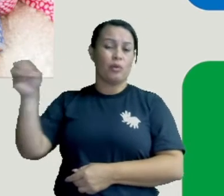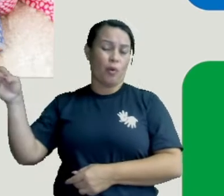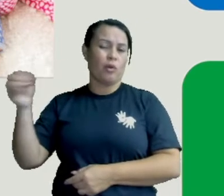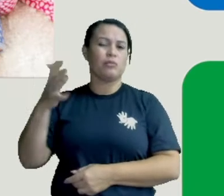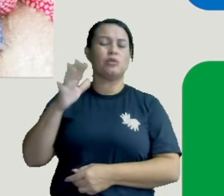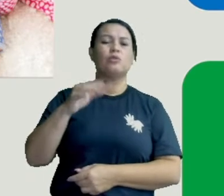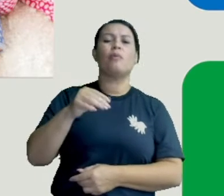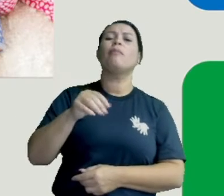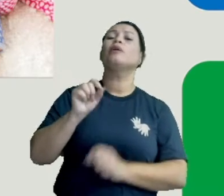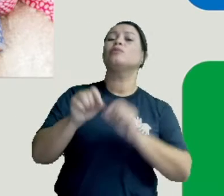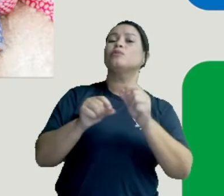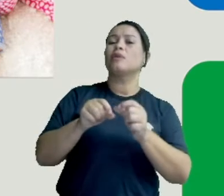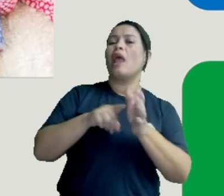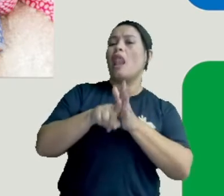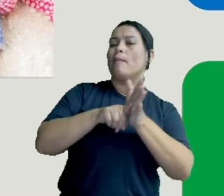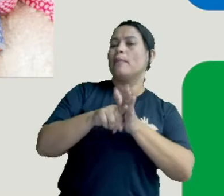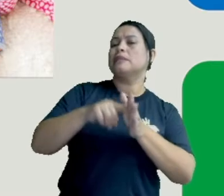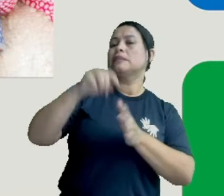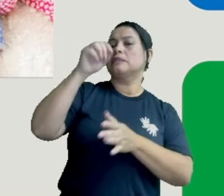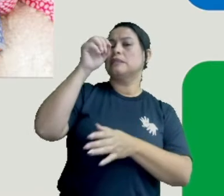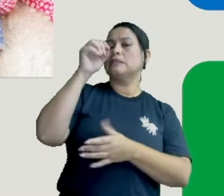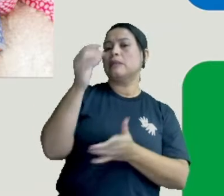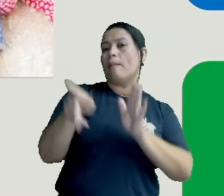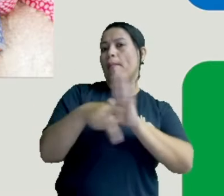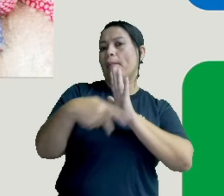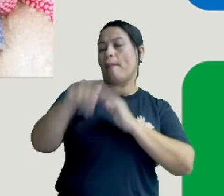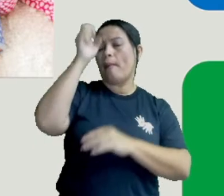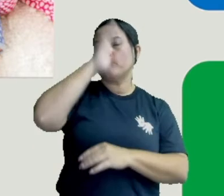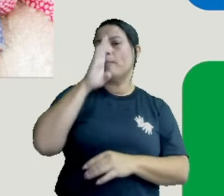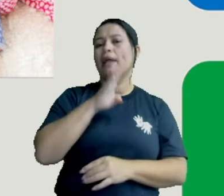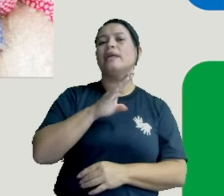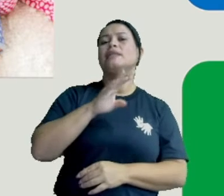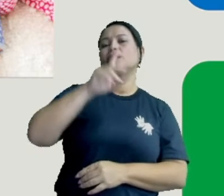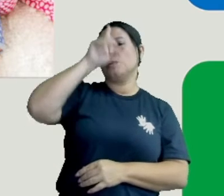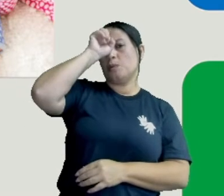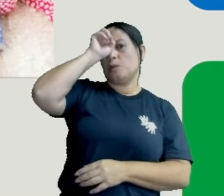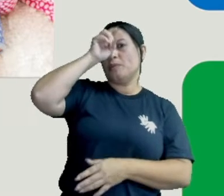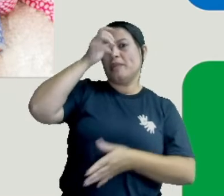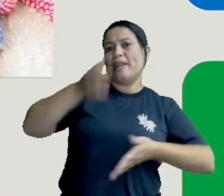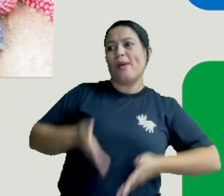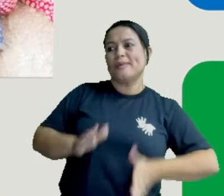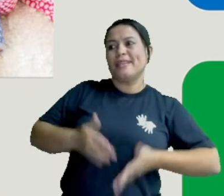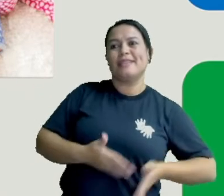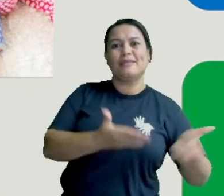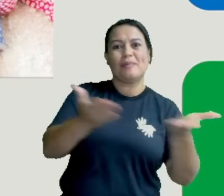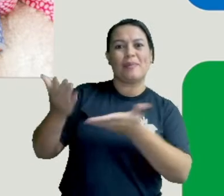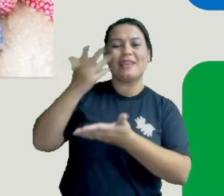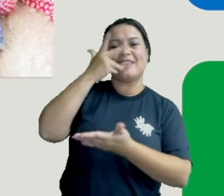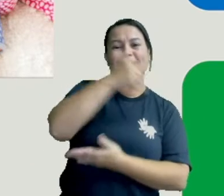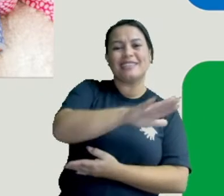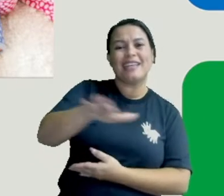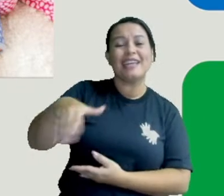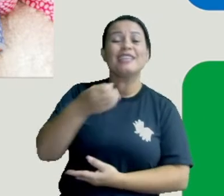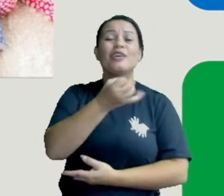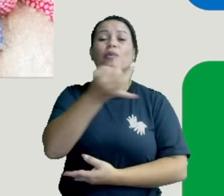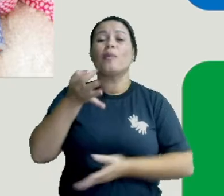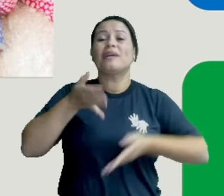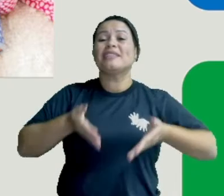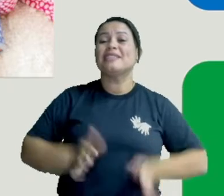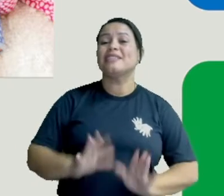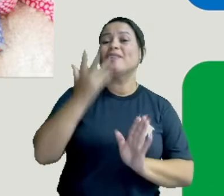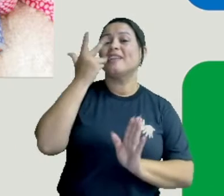dos hospitais onde retratam o nascimento das crianças. Então, e aqui mostra ao vivo, né, a atualização de quantas crianças estão